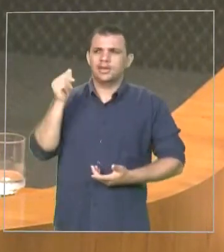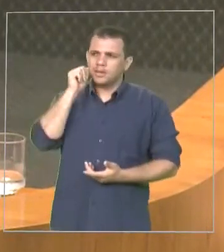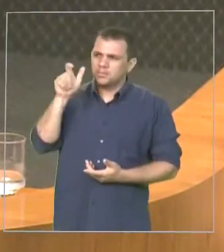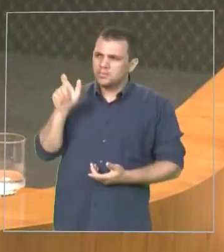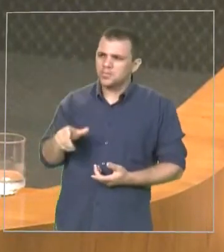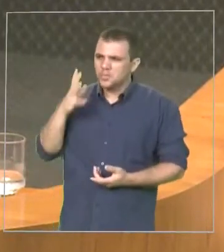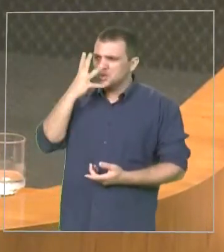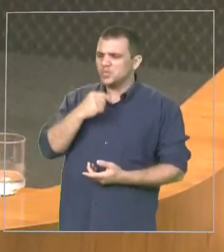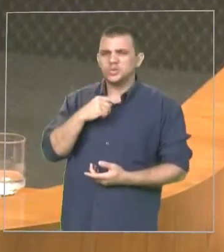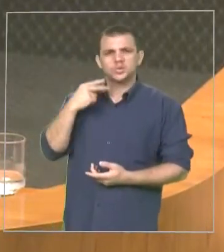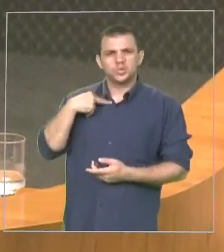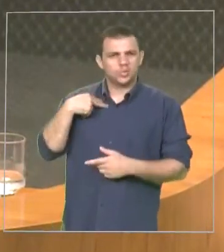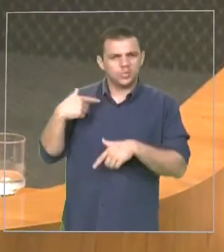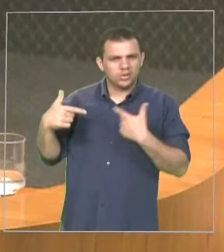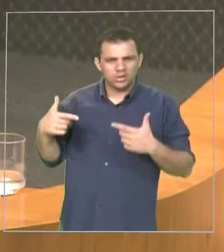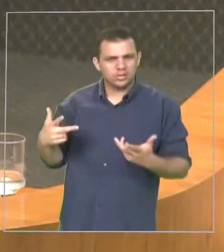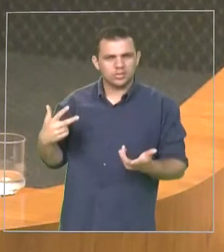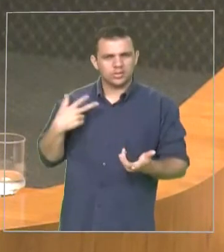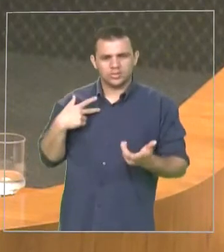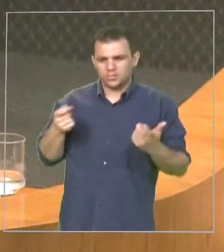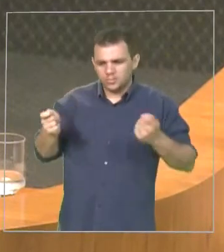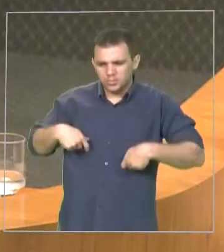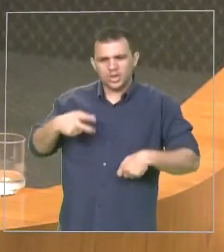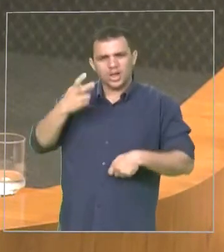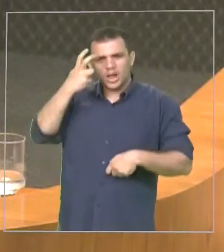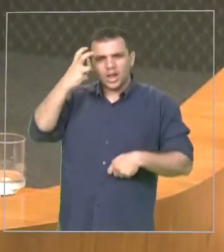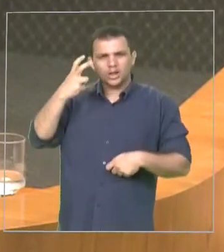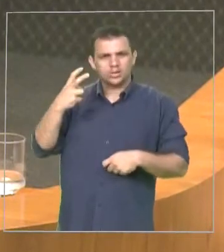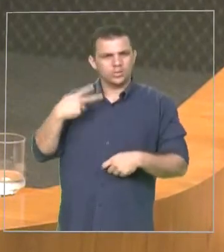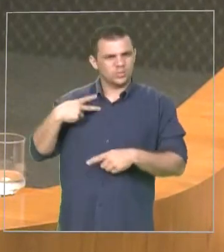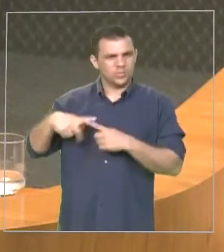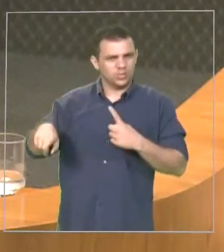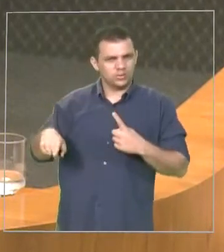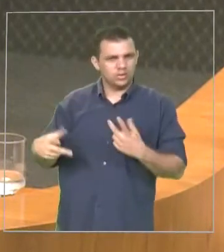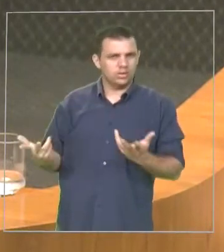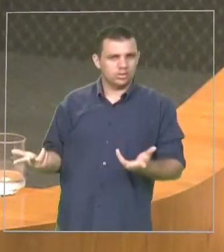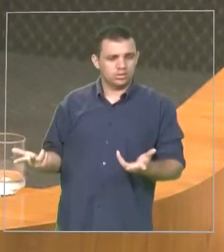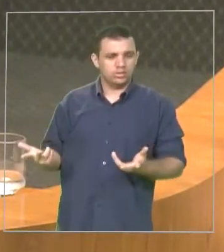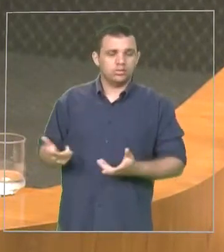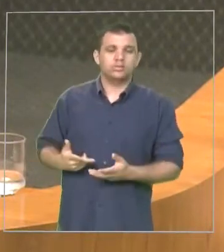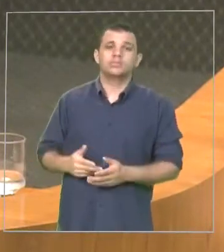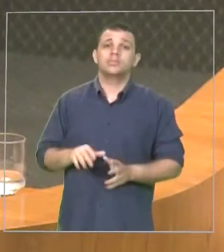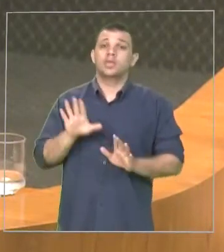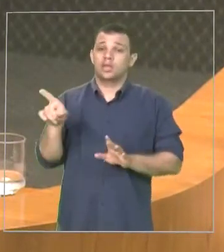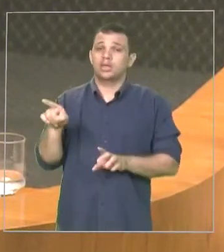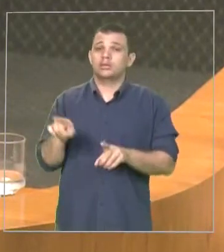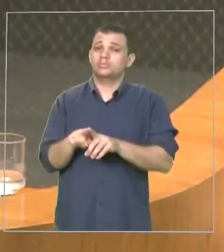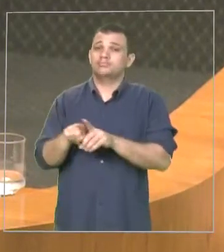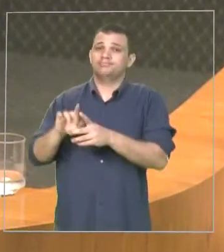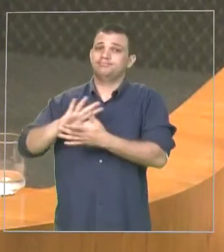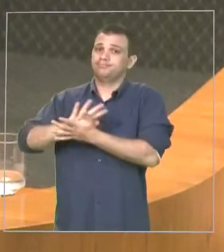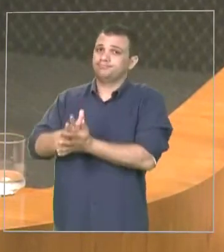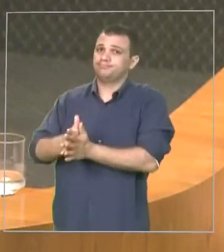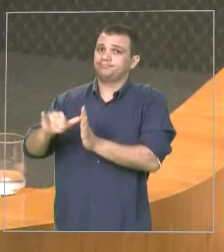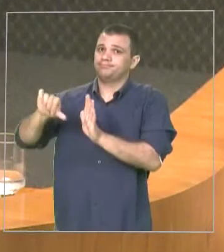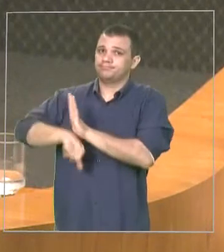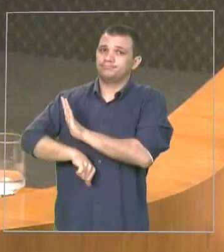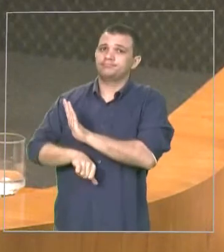pode trabalhar, não pode ser competente, não pode ser inteligente. Ela, além de tudo, sofre uma discriminação